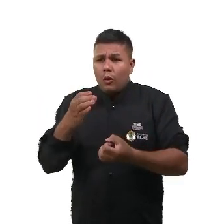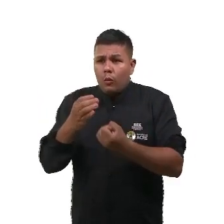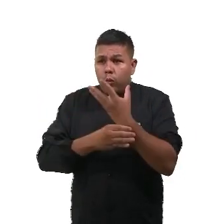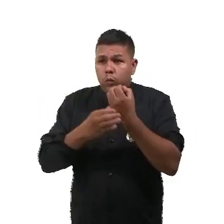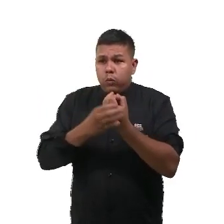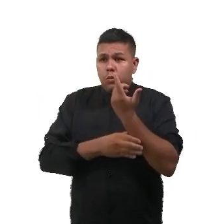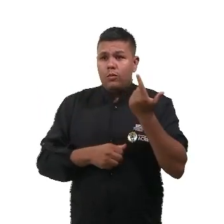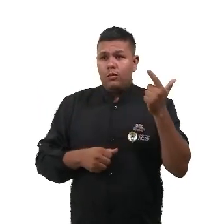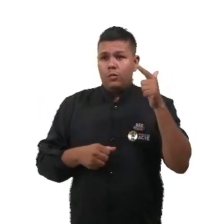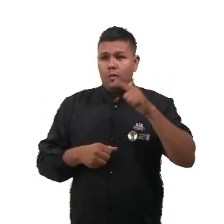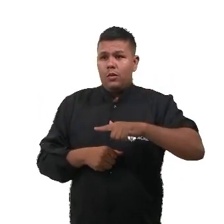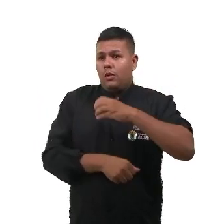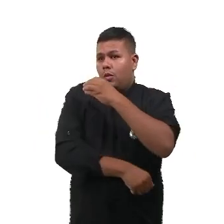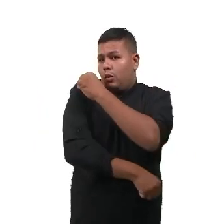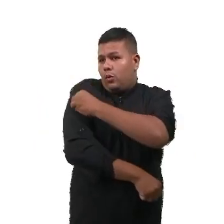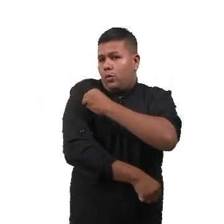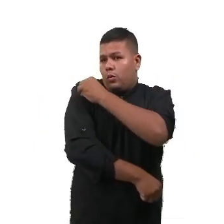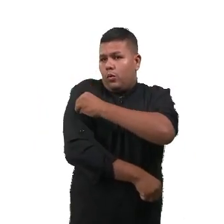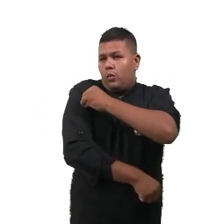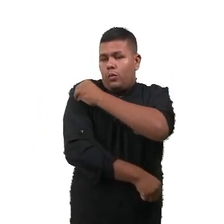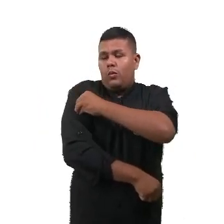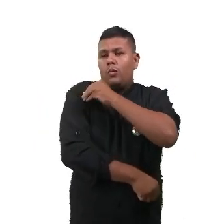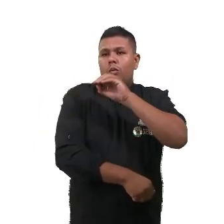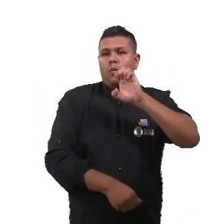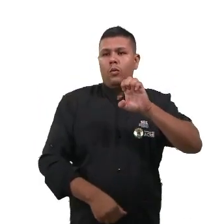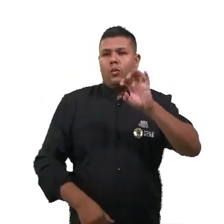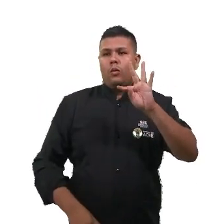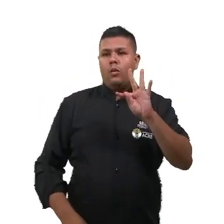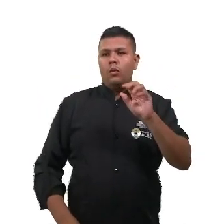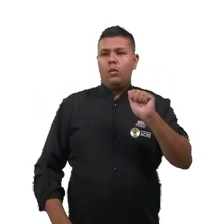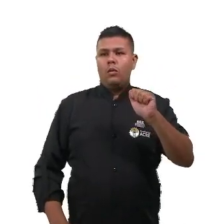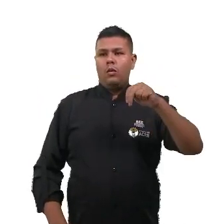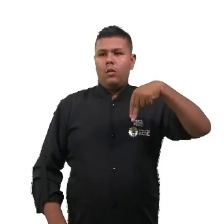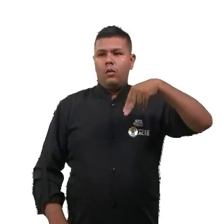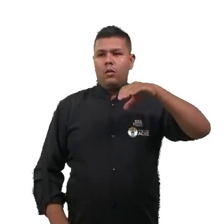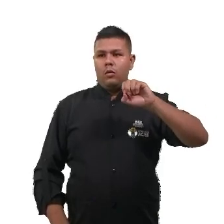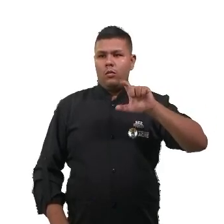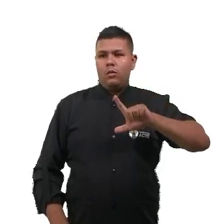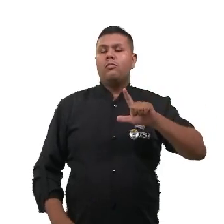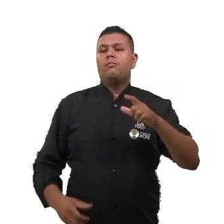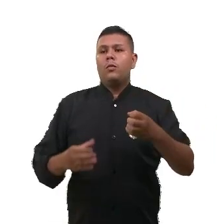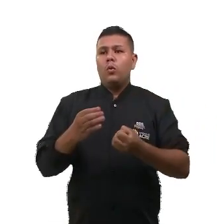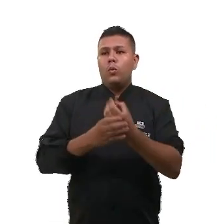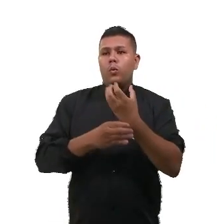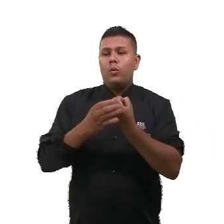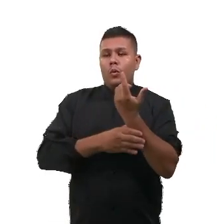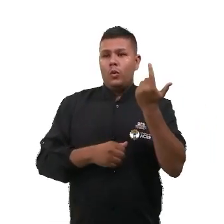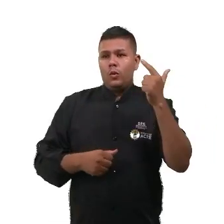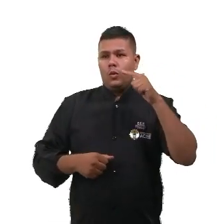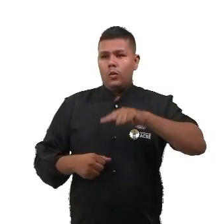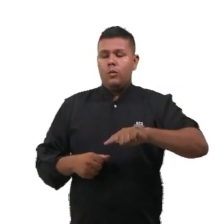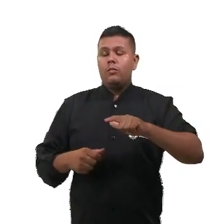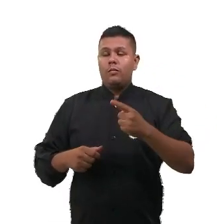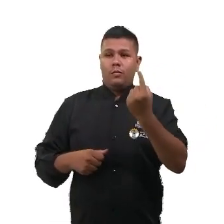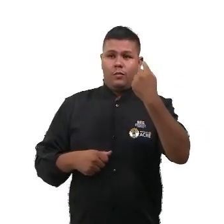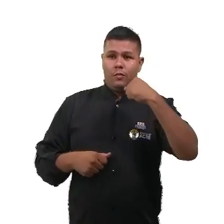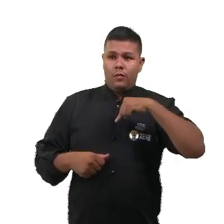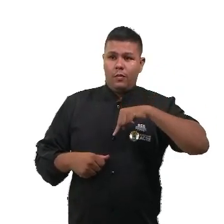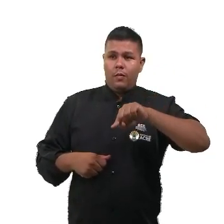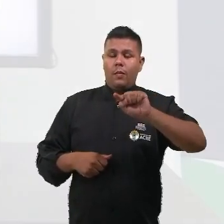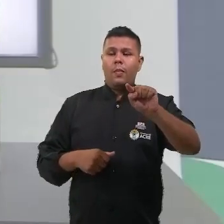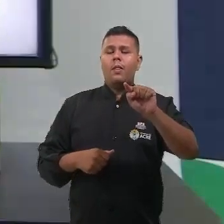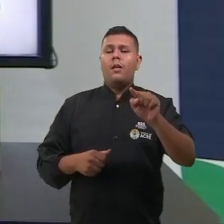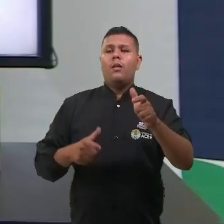também. E o etanol é um deles. Então, quando a gente vai lá no posto de combustível, né, aqui a gente fala assim, posto de